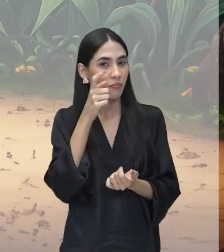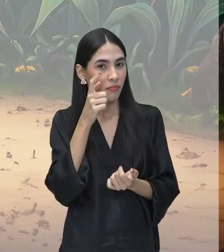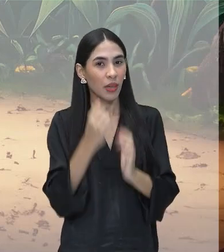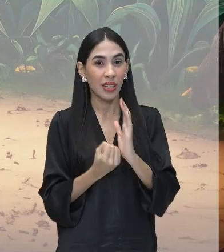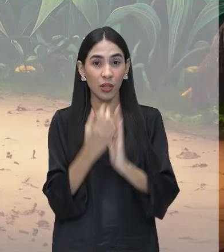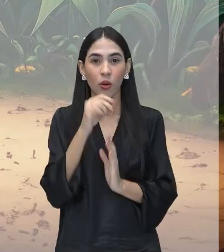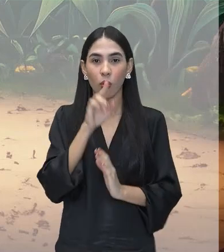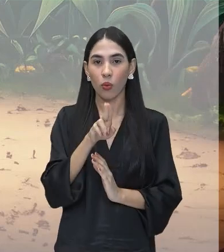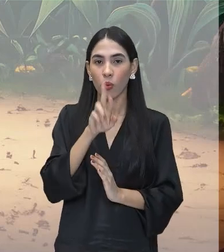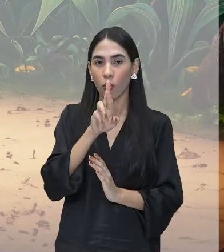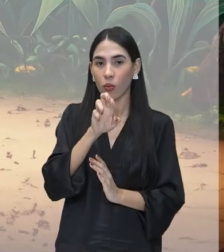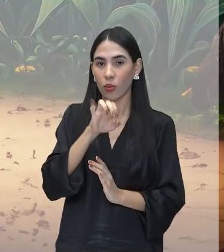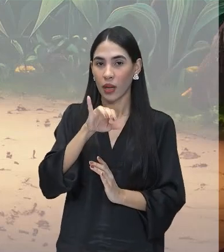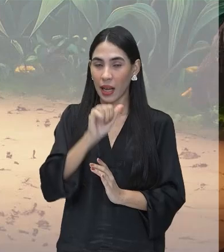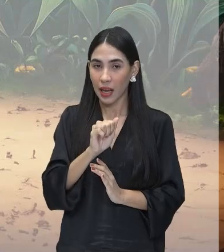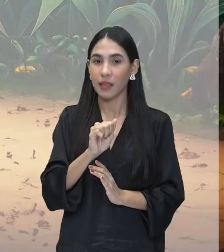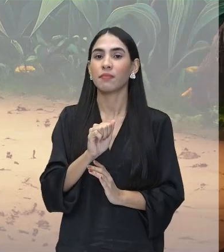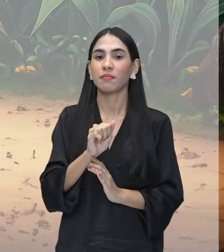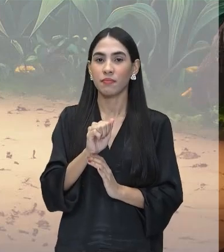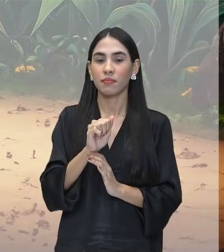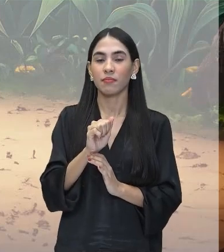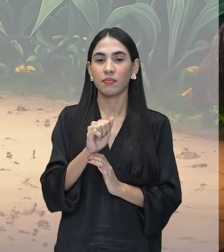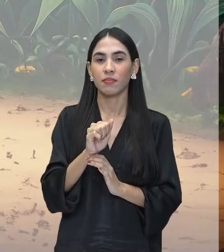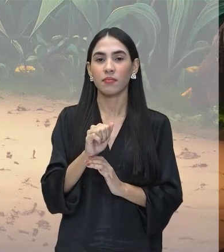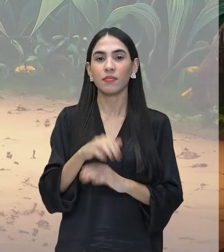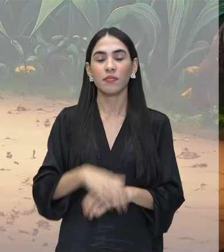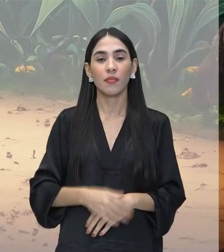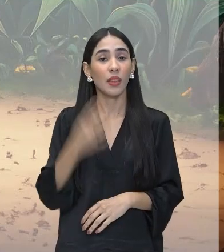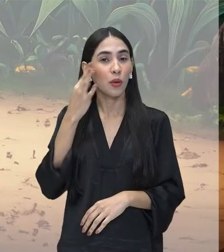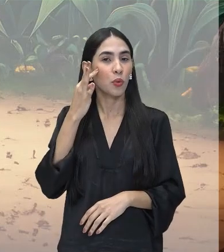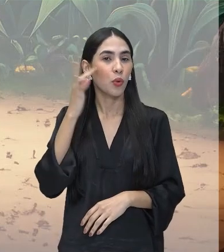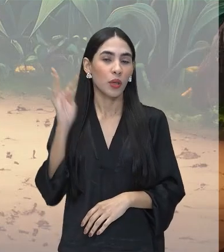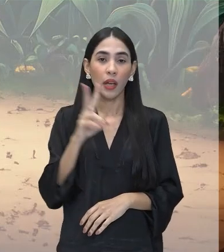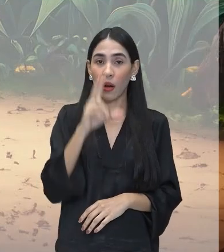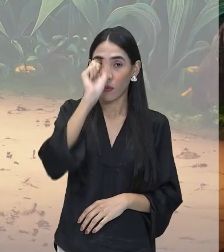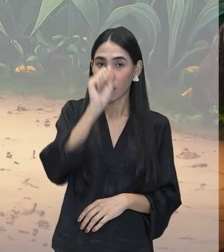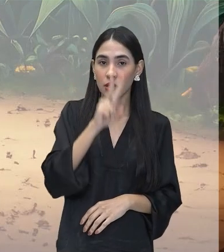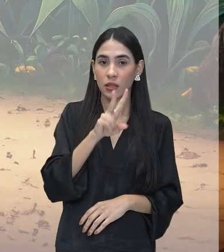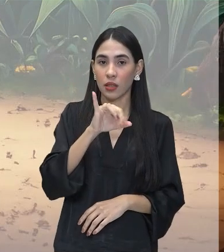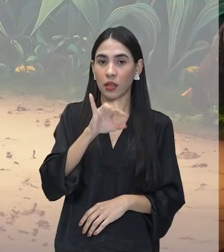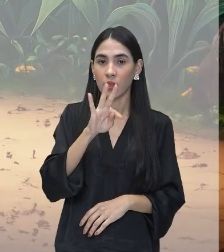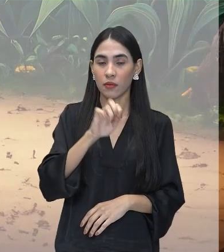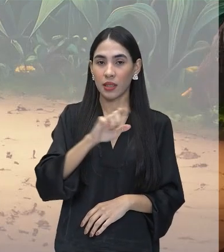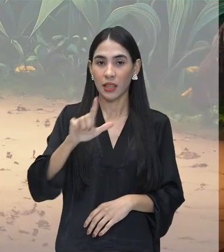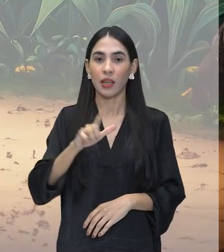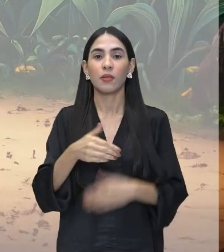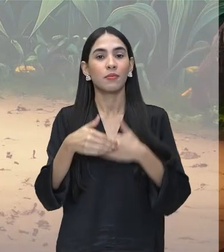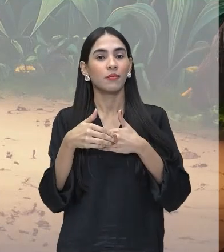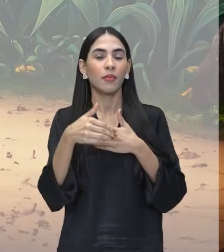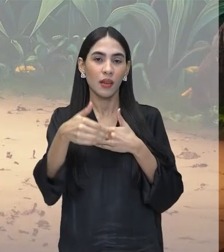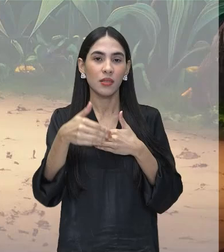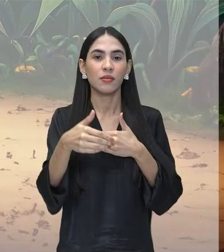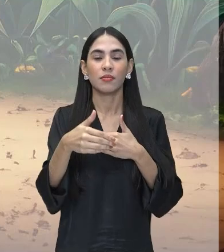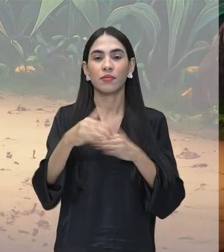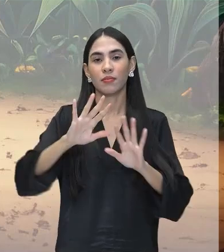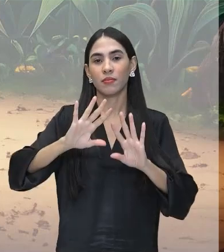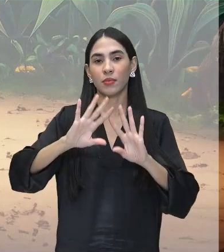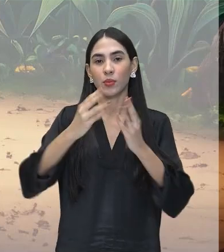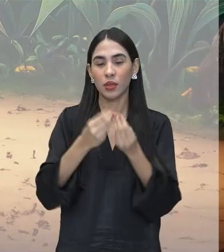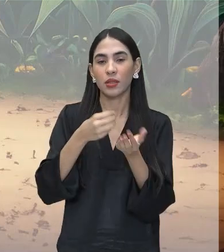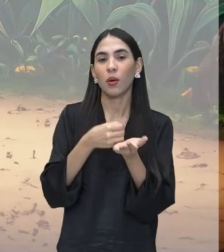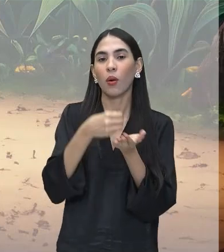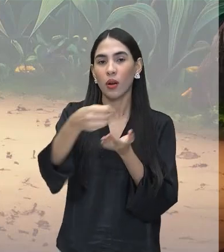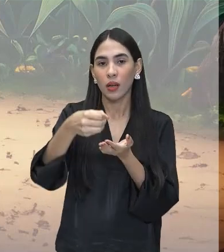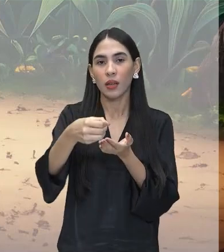ureia, aí sim ele derrubou naquela época a teoria da força vital ou a partir dali os compostos orgânicos